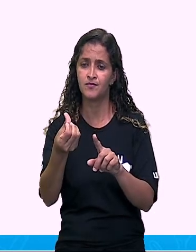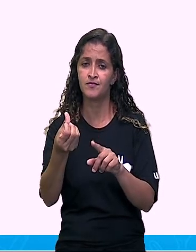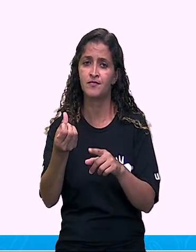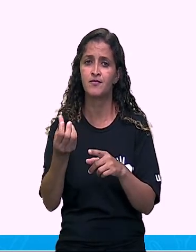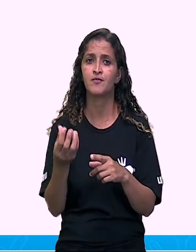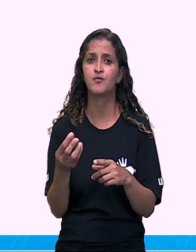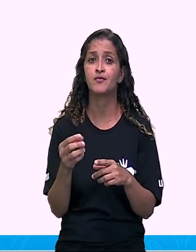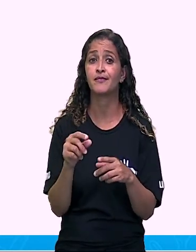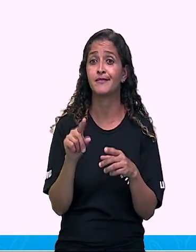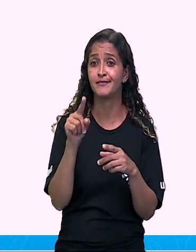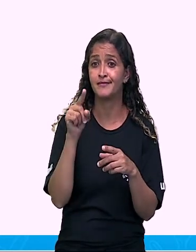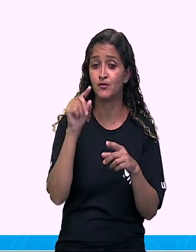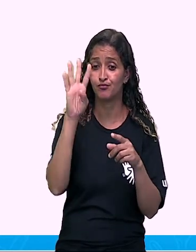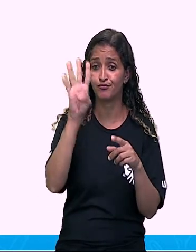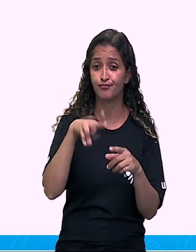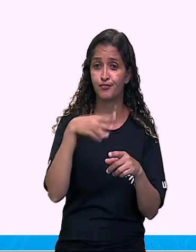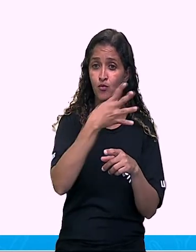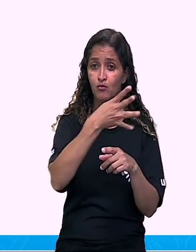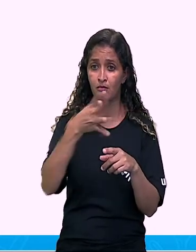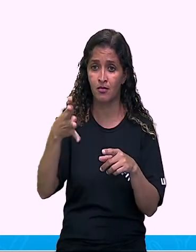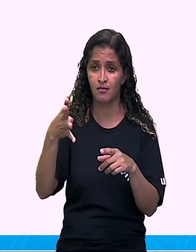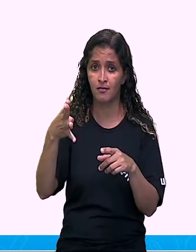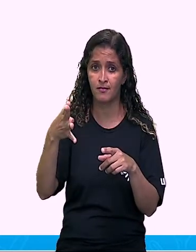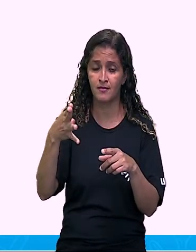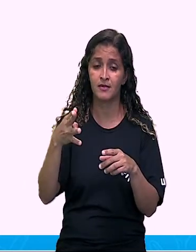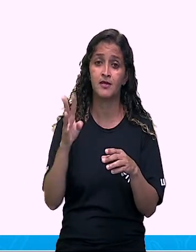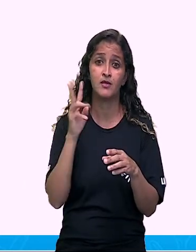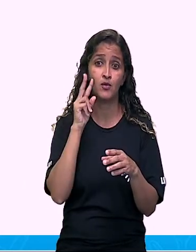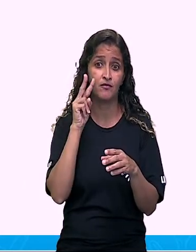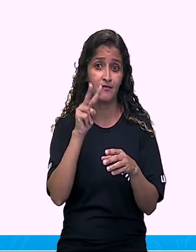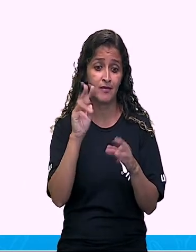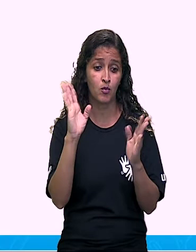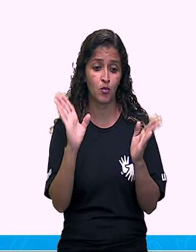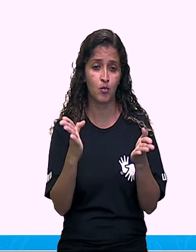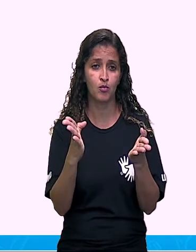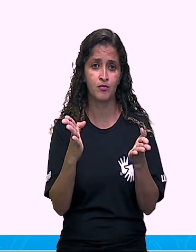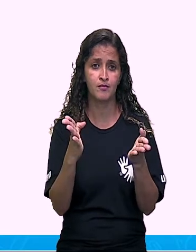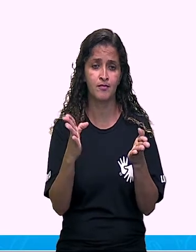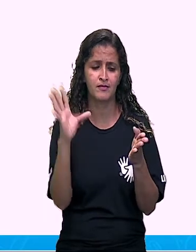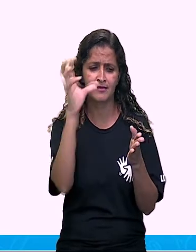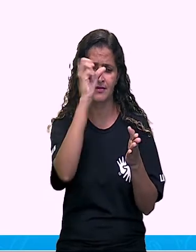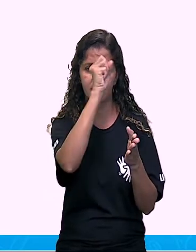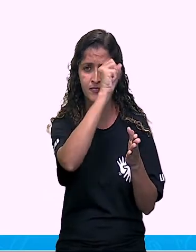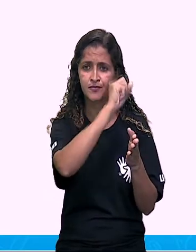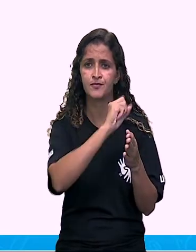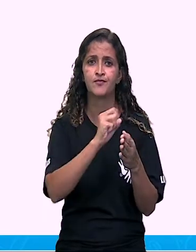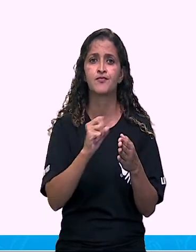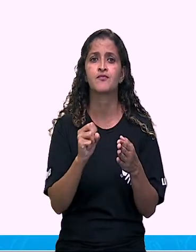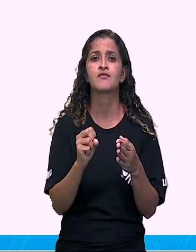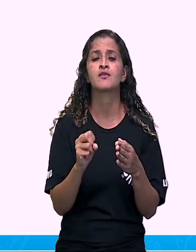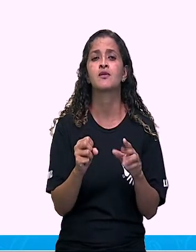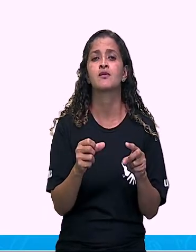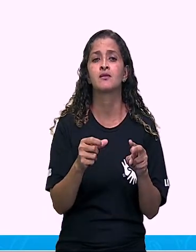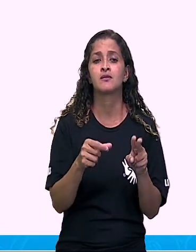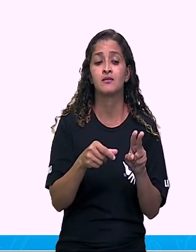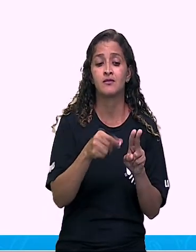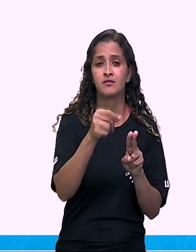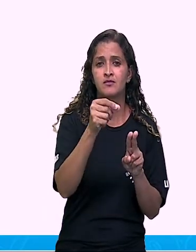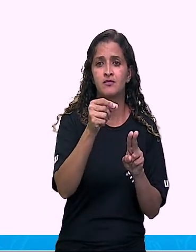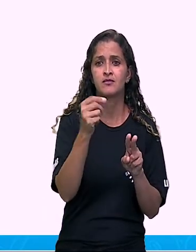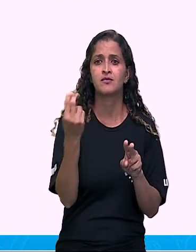no QVL, que é onde nós estamos aprendendo? Quando são duas dezenas, como